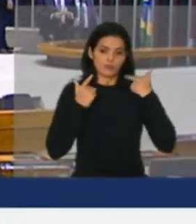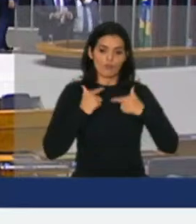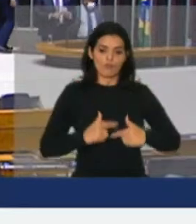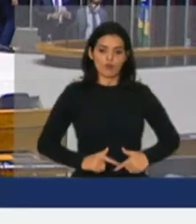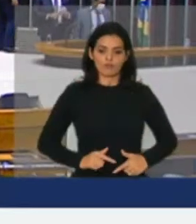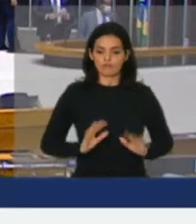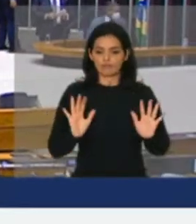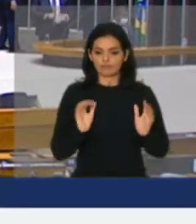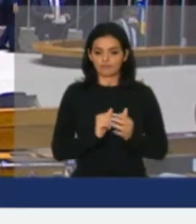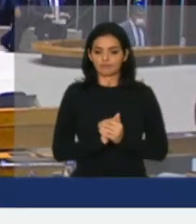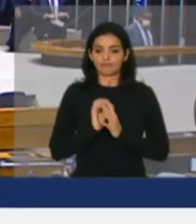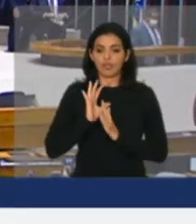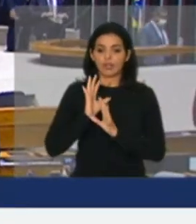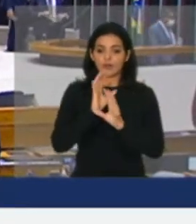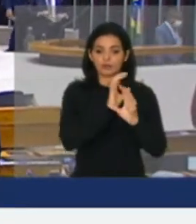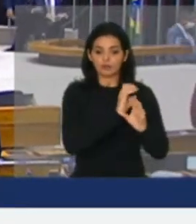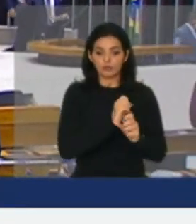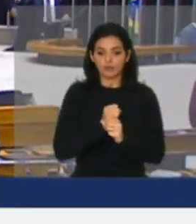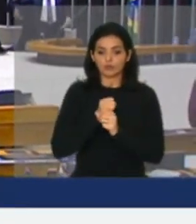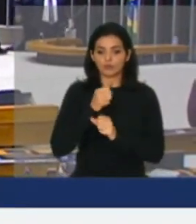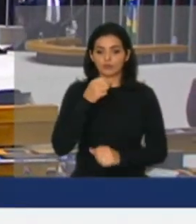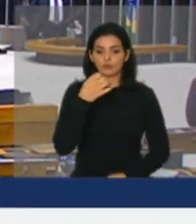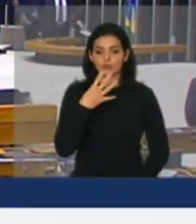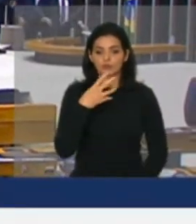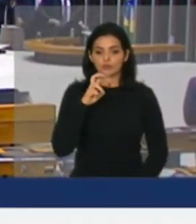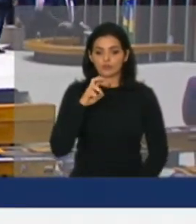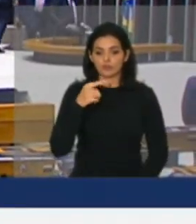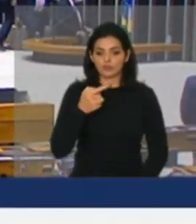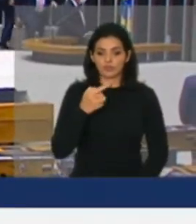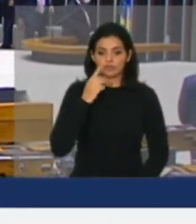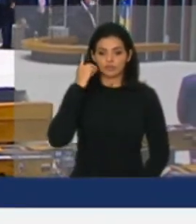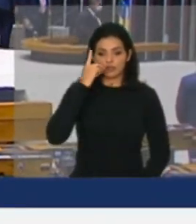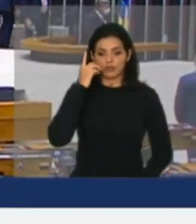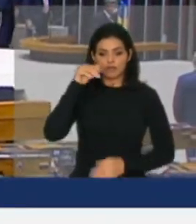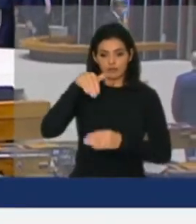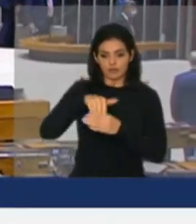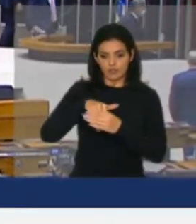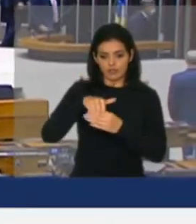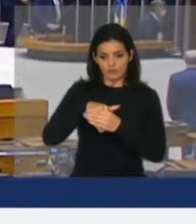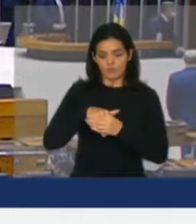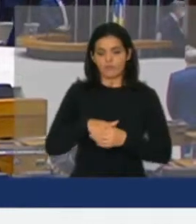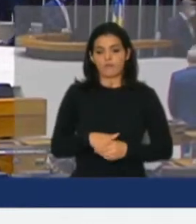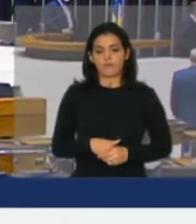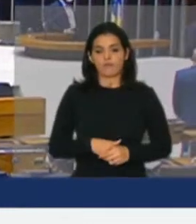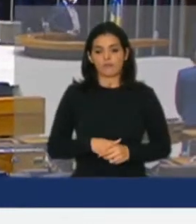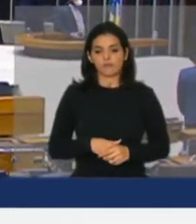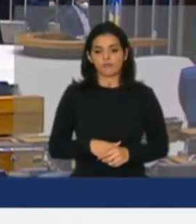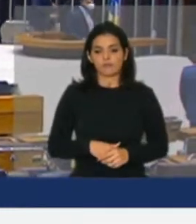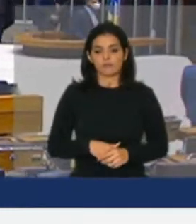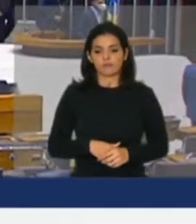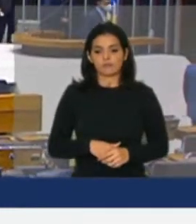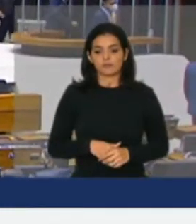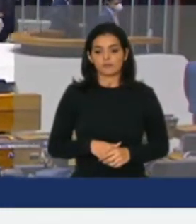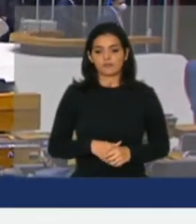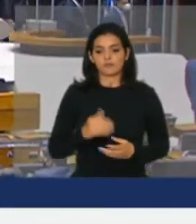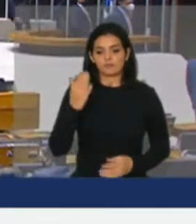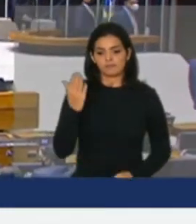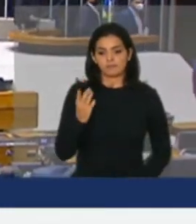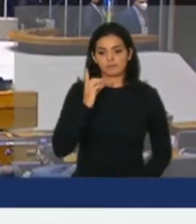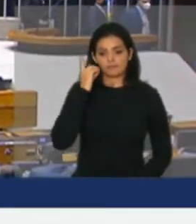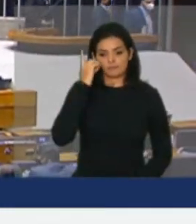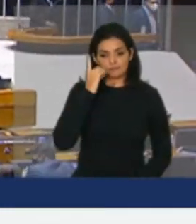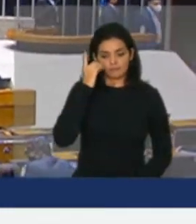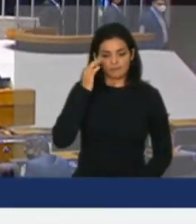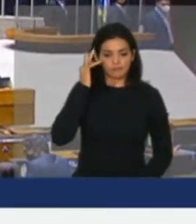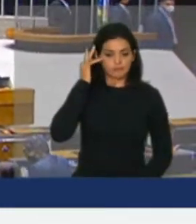todo, 457 deputadas e deputados votaram. Com isso, a deputada Flor de Lis, do